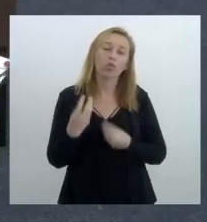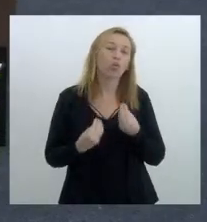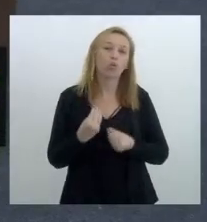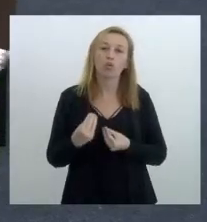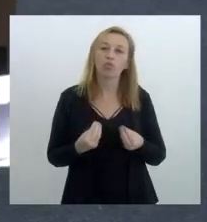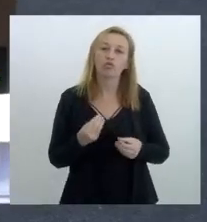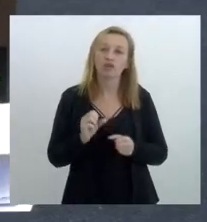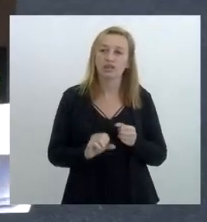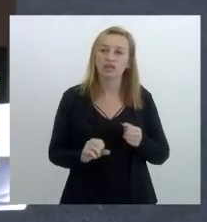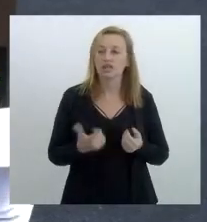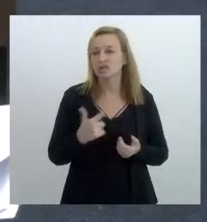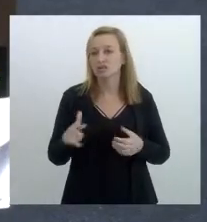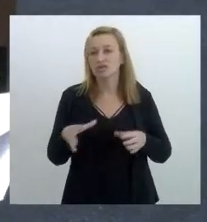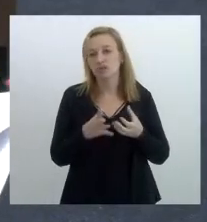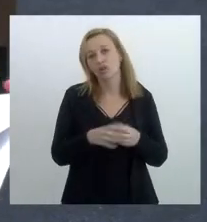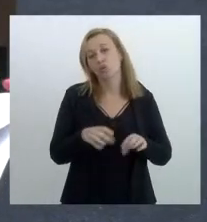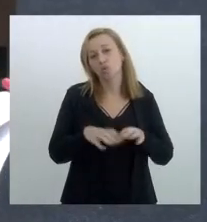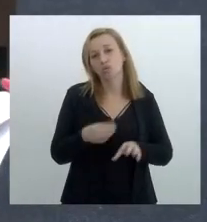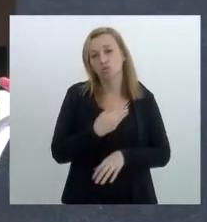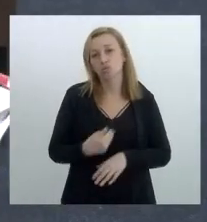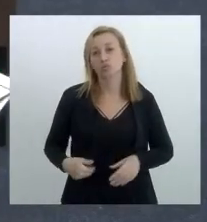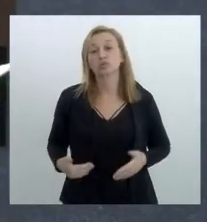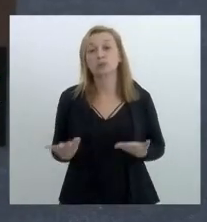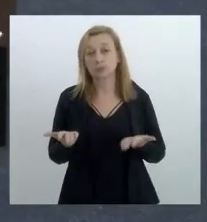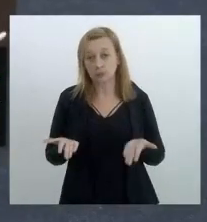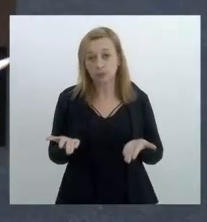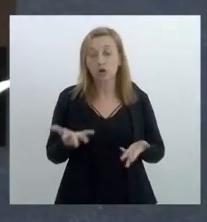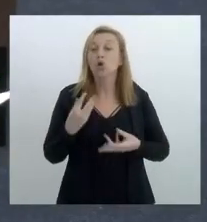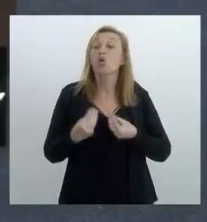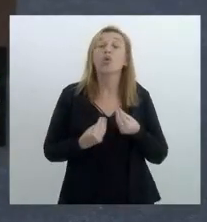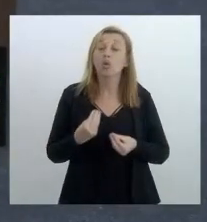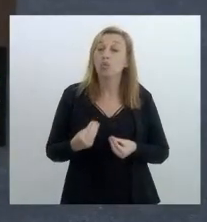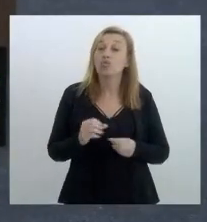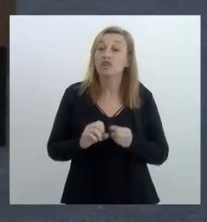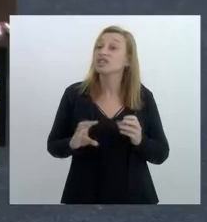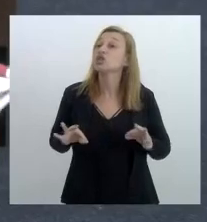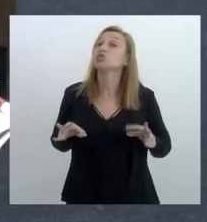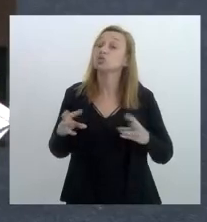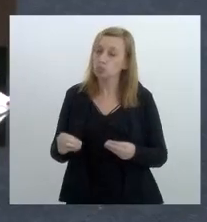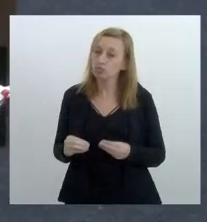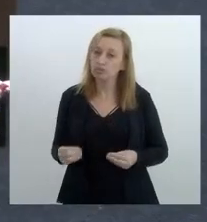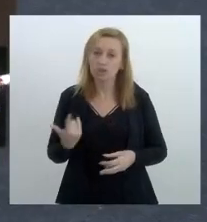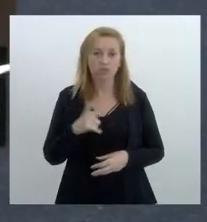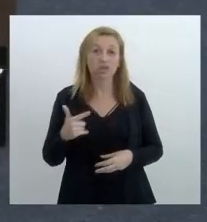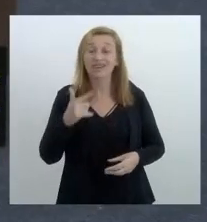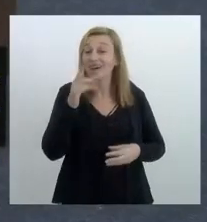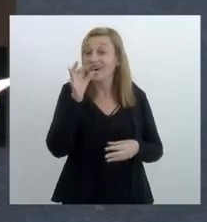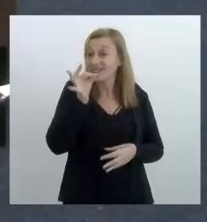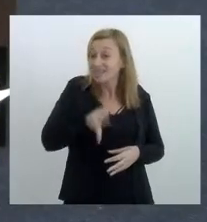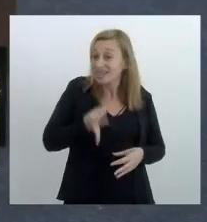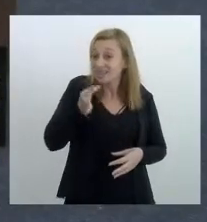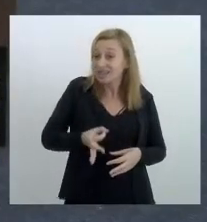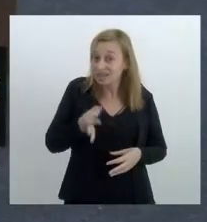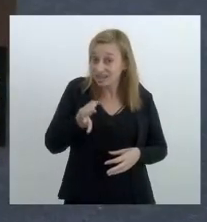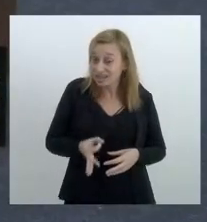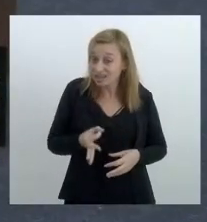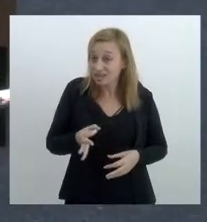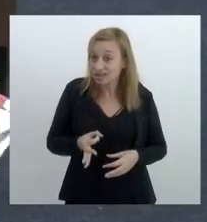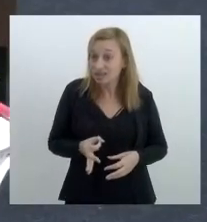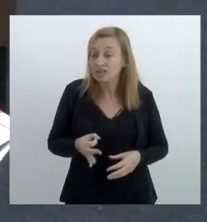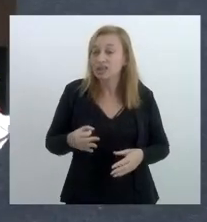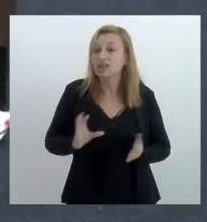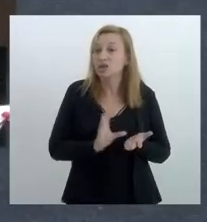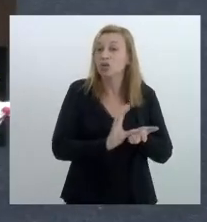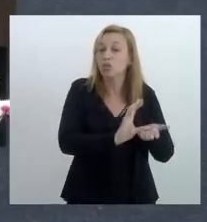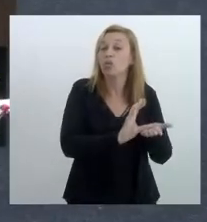tudo isso sem realizar os concursos? Como fazer tudo isso sem ter a certeza de que o orçamento vai chegar